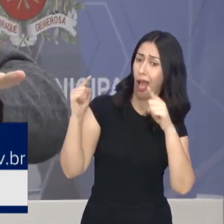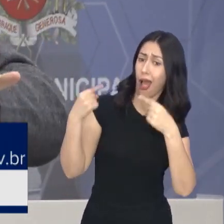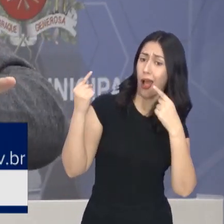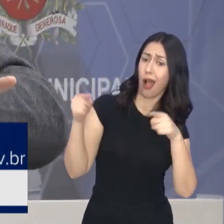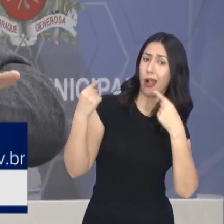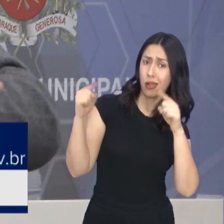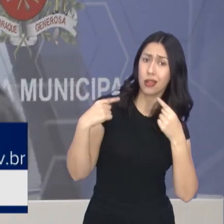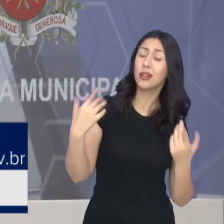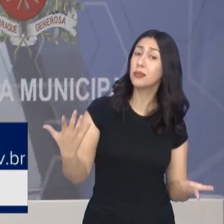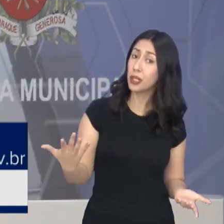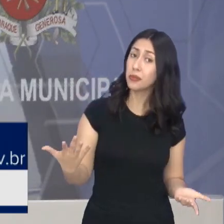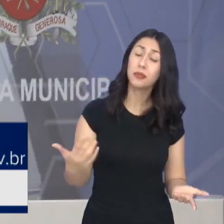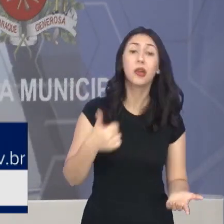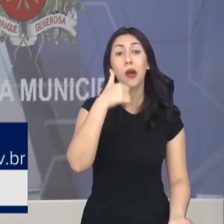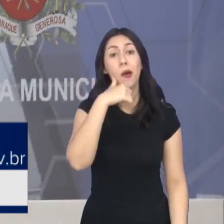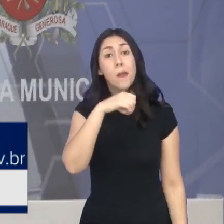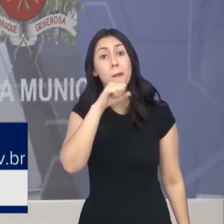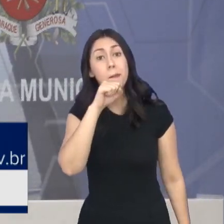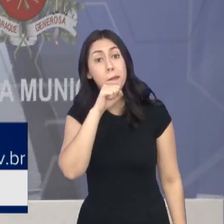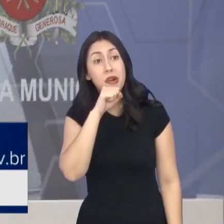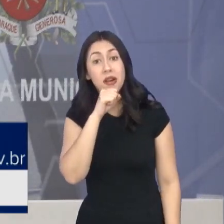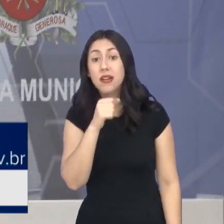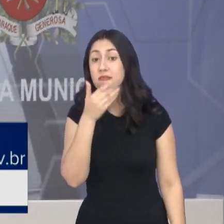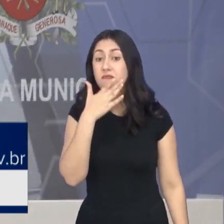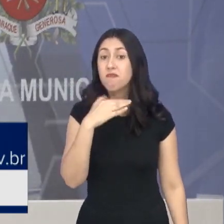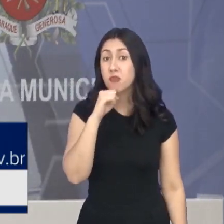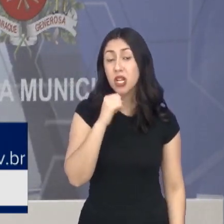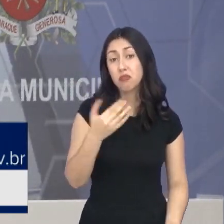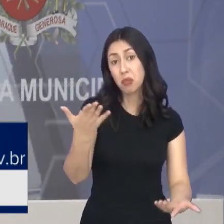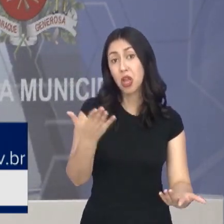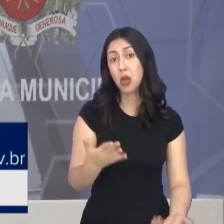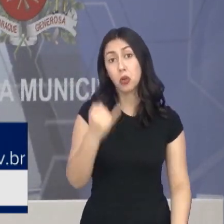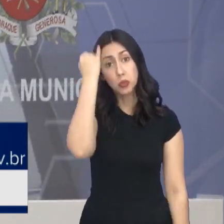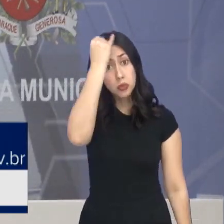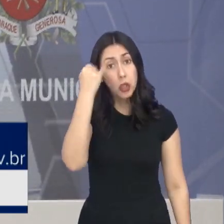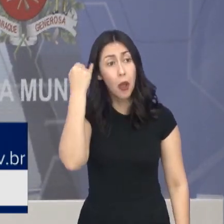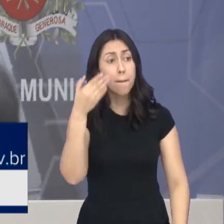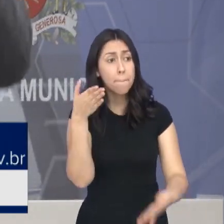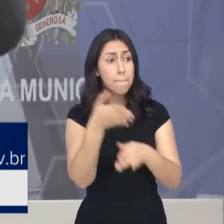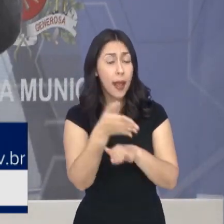uma reunião, né? Os pais, eles sempre, o Dr. Zé Cláudio está em diversas